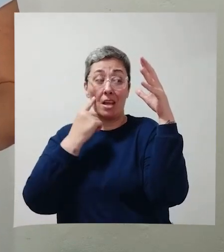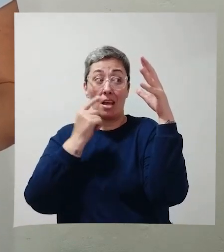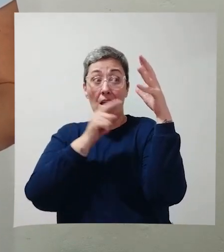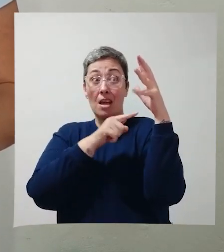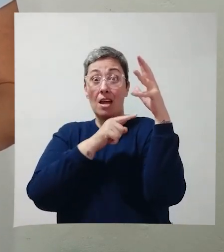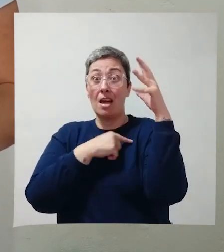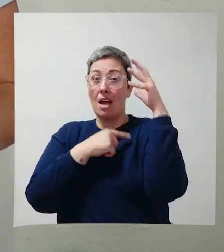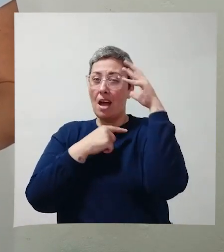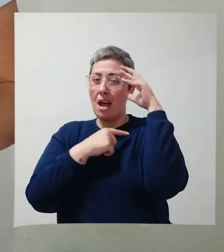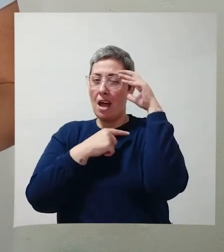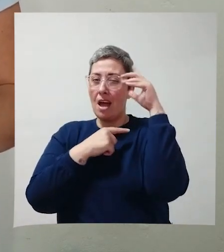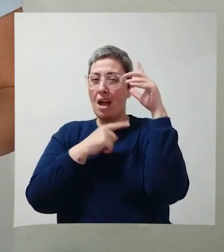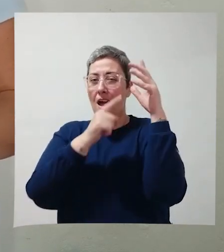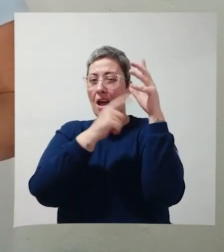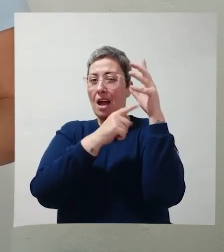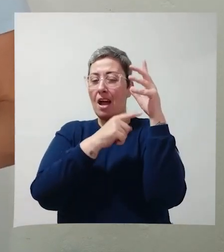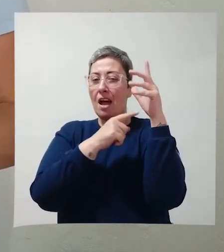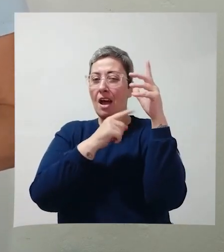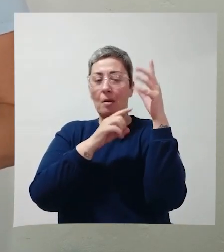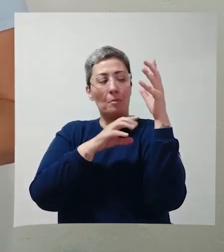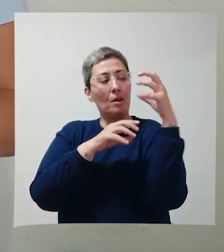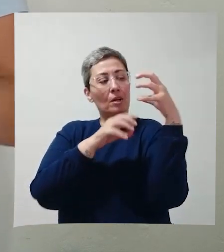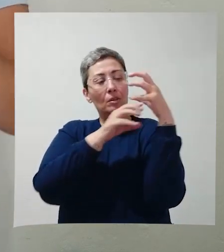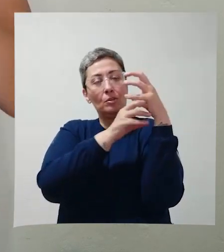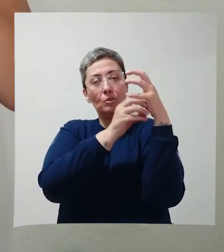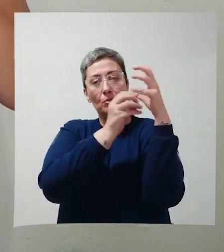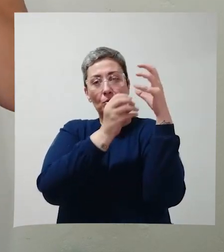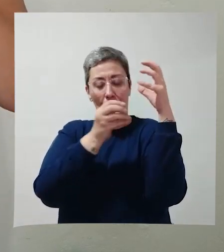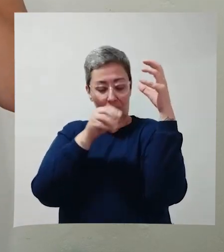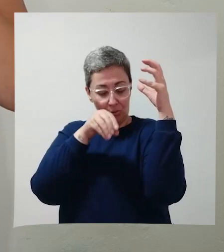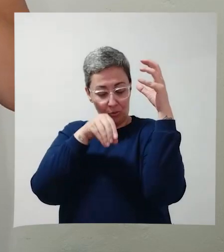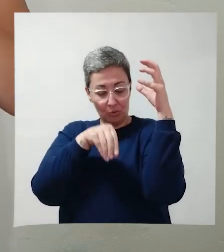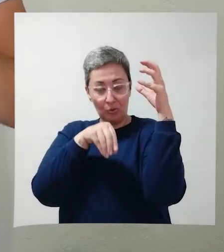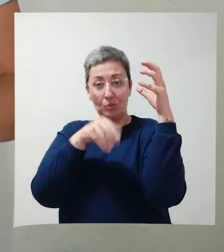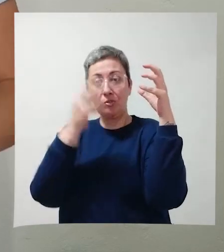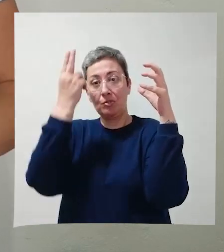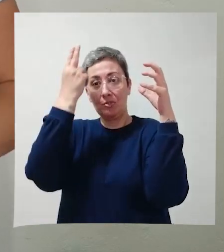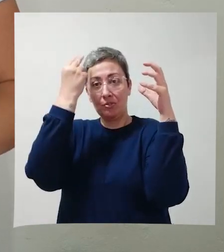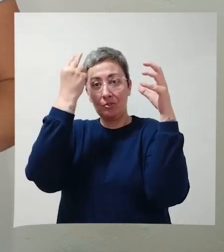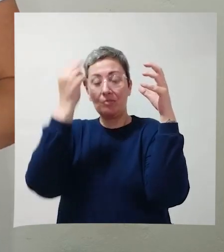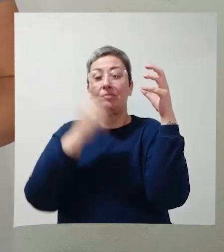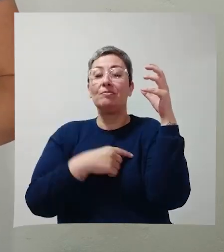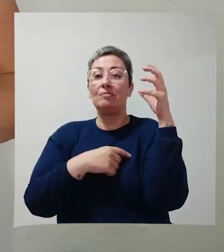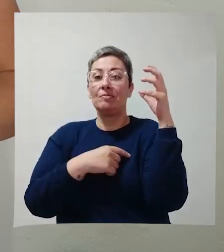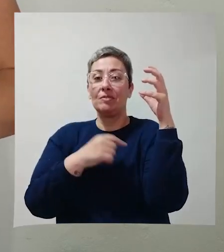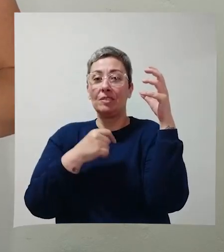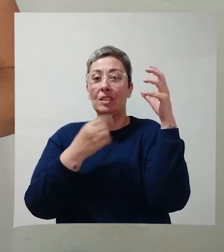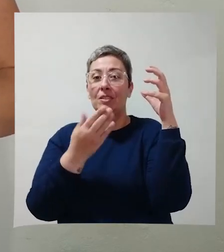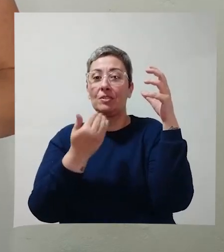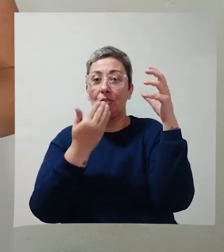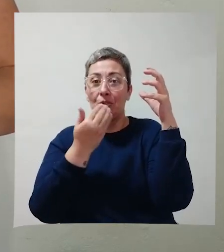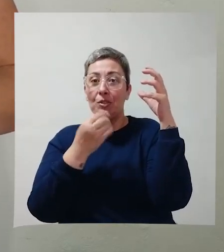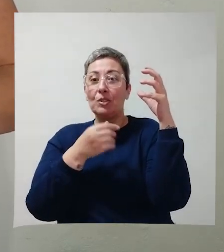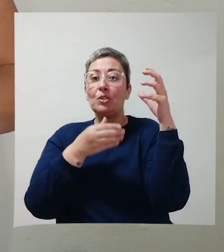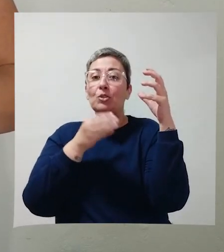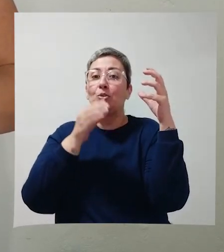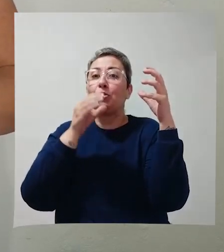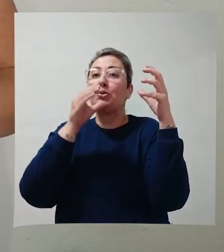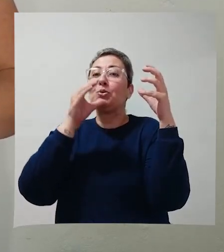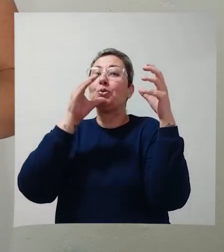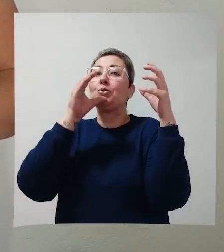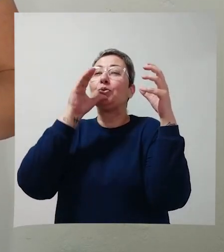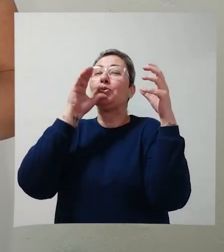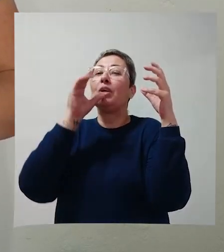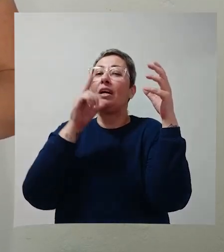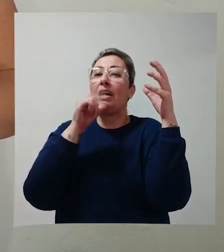O Baobá, ouvindo isso, tirou um de seus frutos e deu para a lebre. A lebre bebeu toda